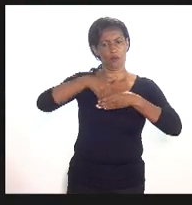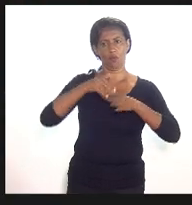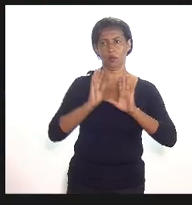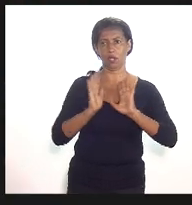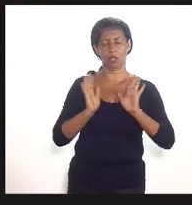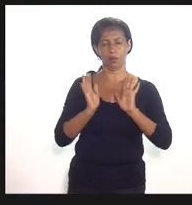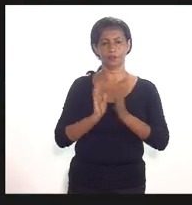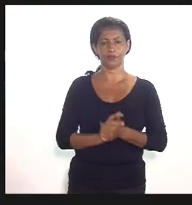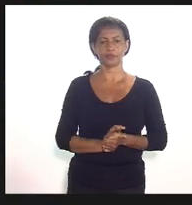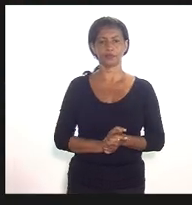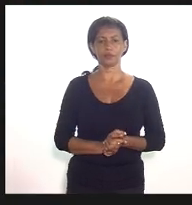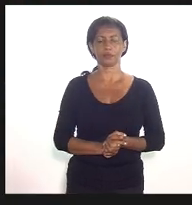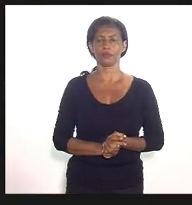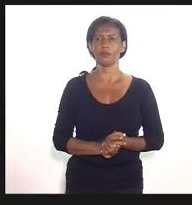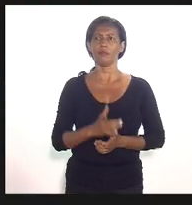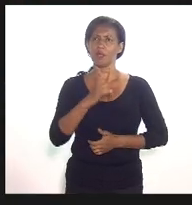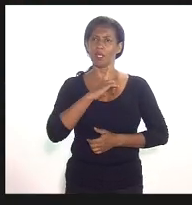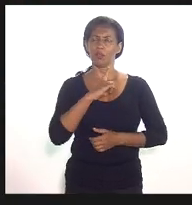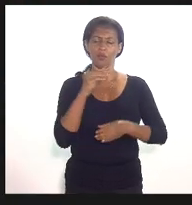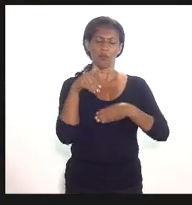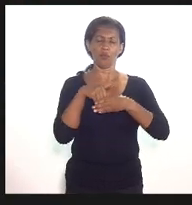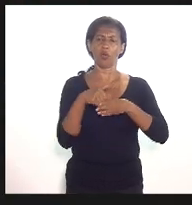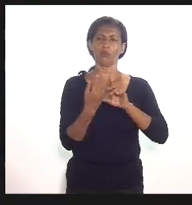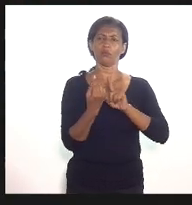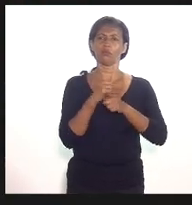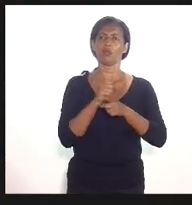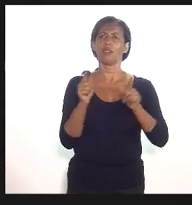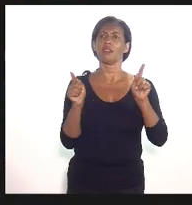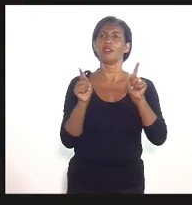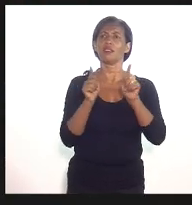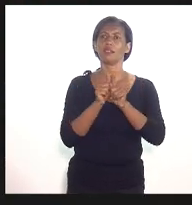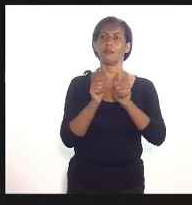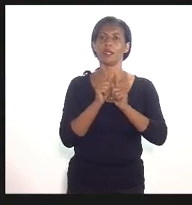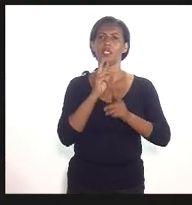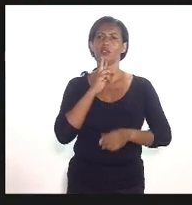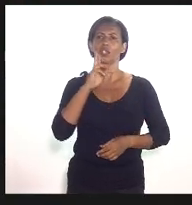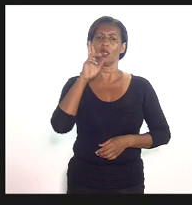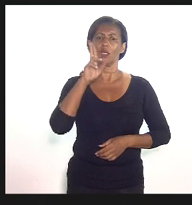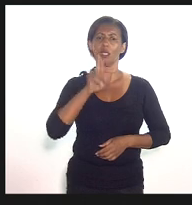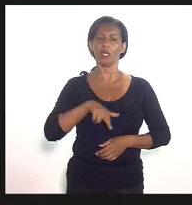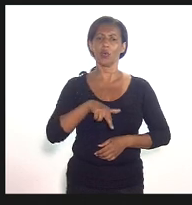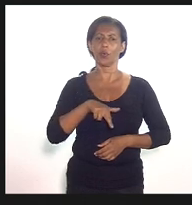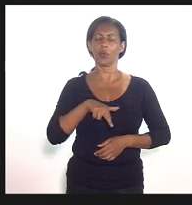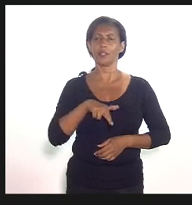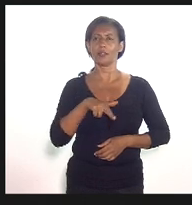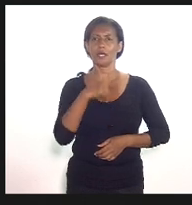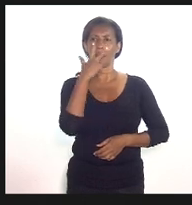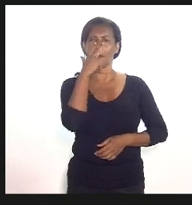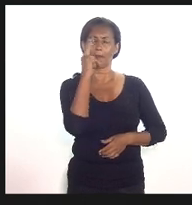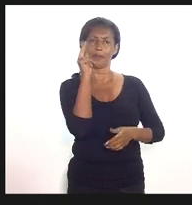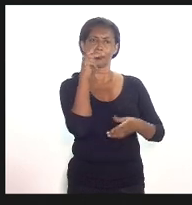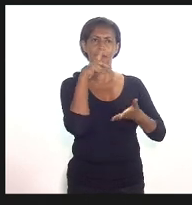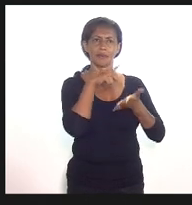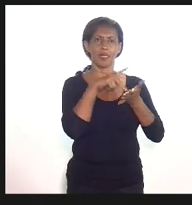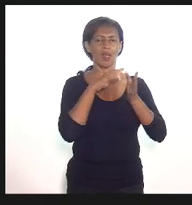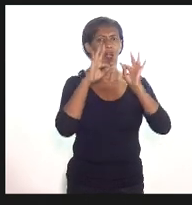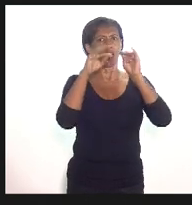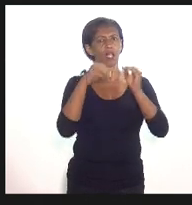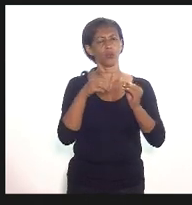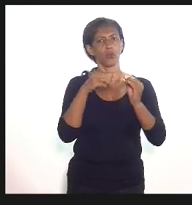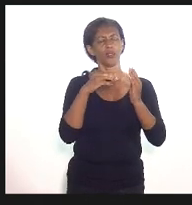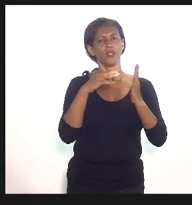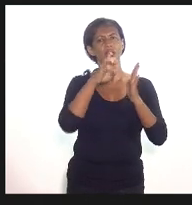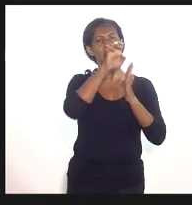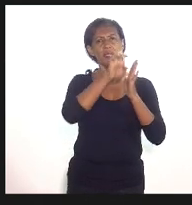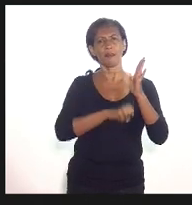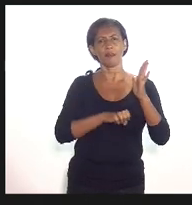em divergência também, que era no sentido de reconhecer, de dar parecer favorável a todas as emendas do deputado Luiz